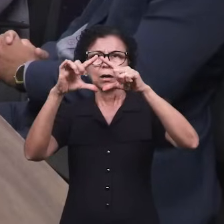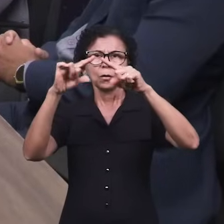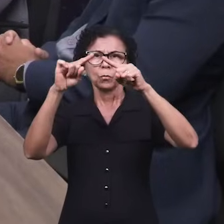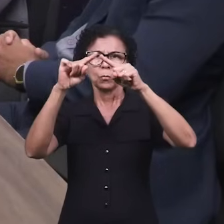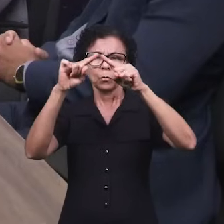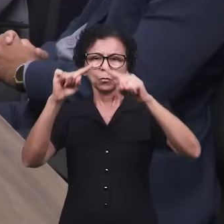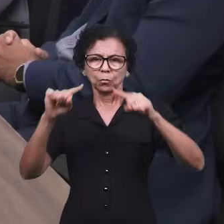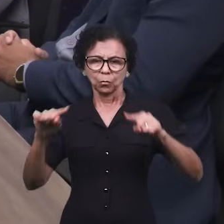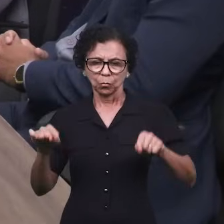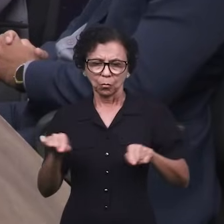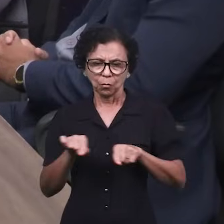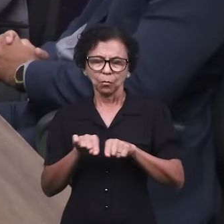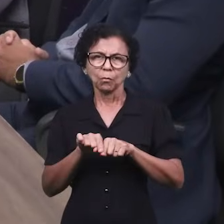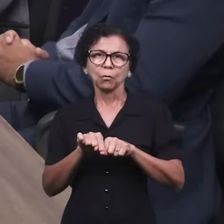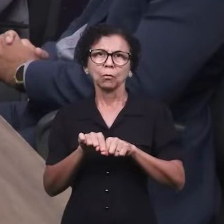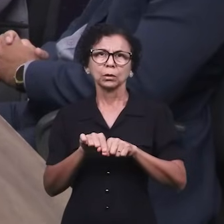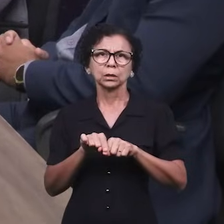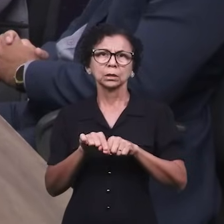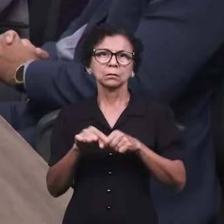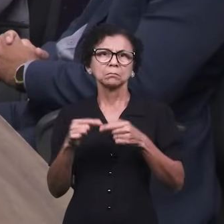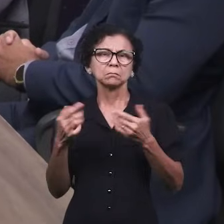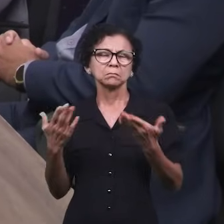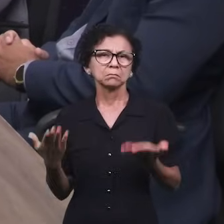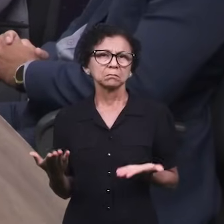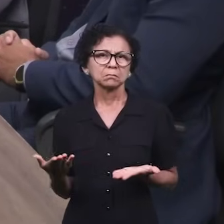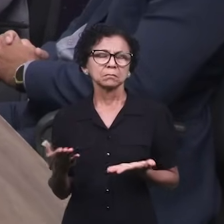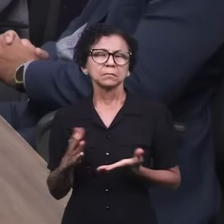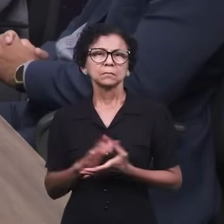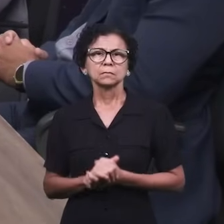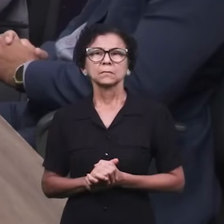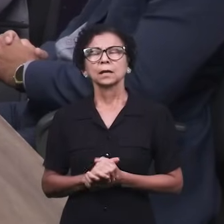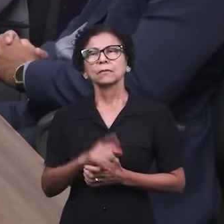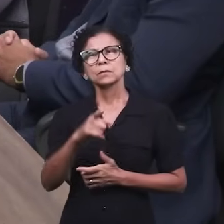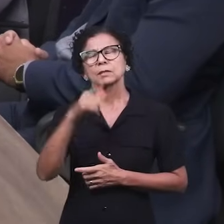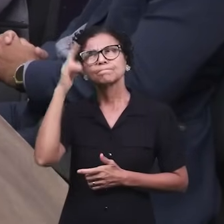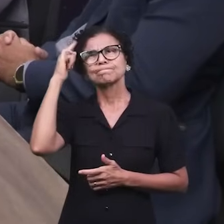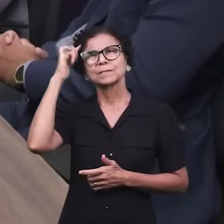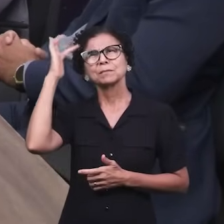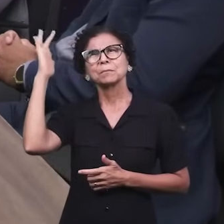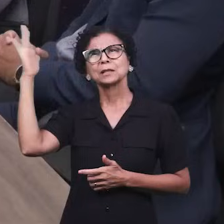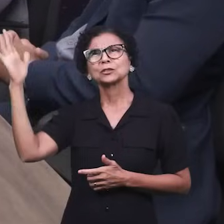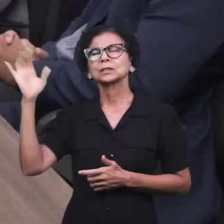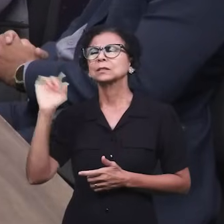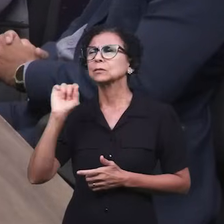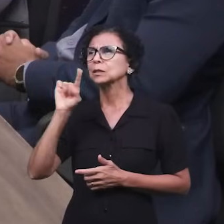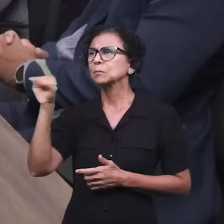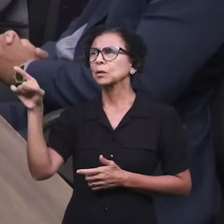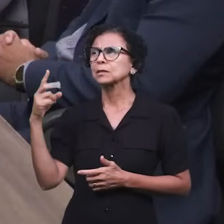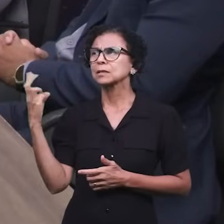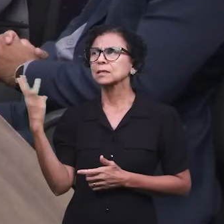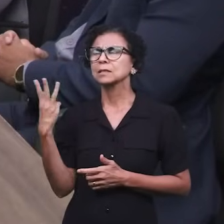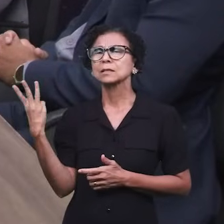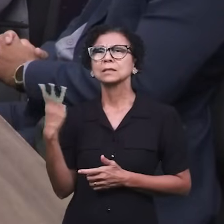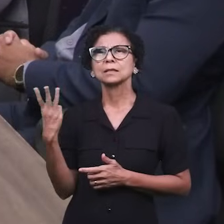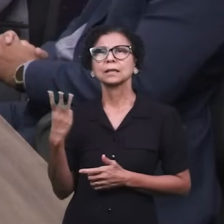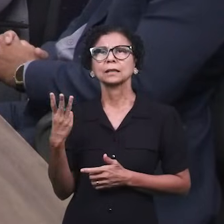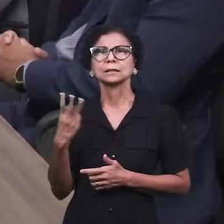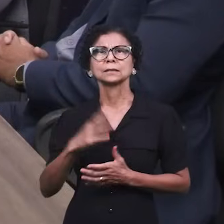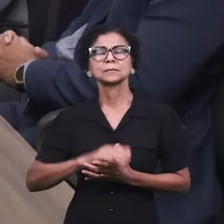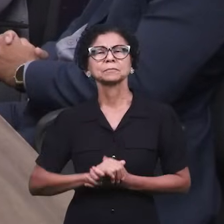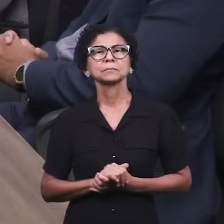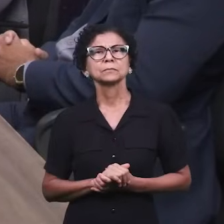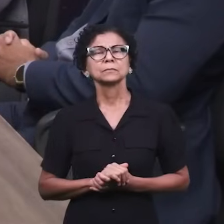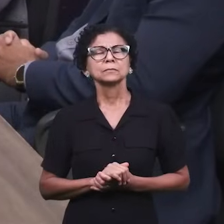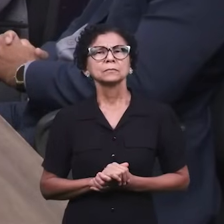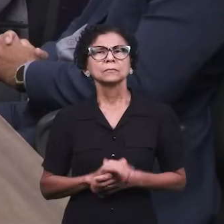se é um cilindro. E isso abre espaço para a imaginação. Nós podemos aqui, nós 4, e quem está assistindo,